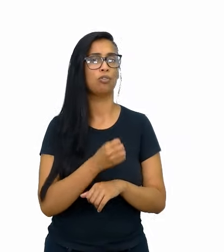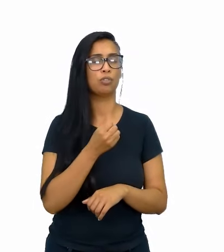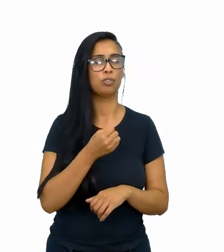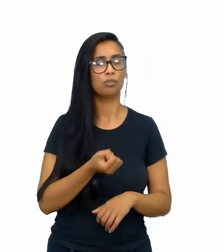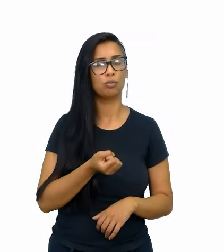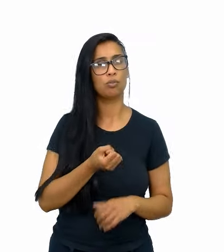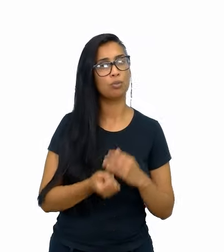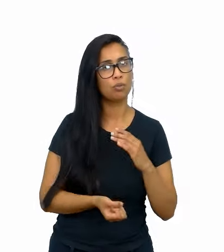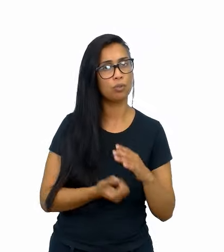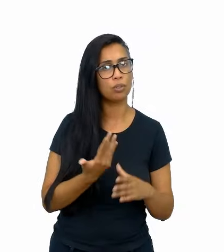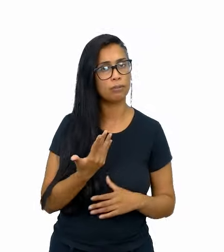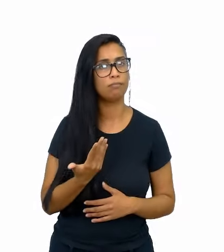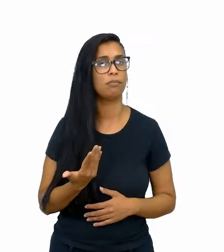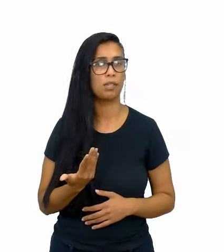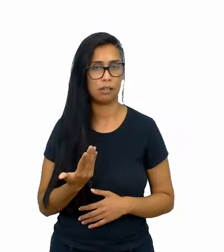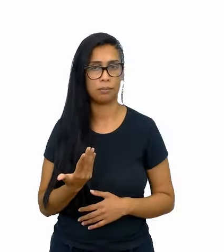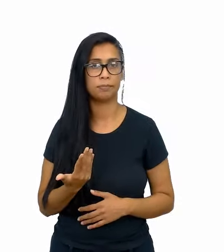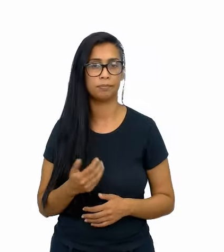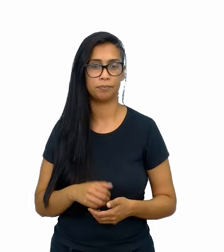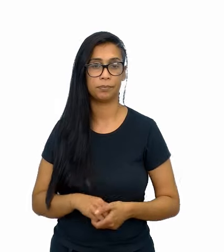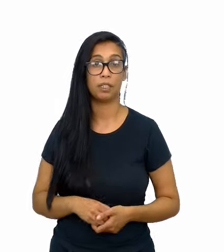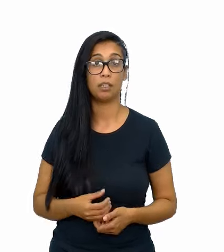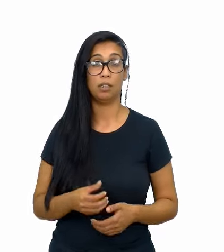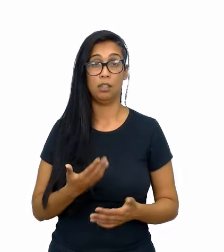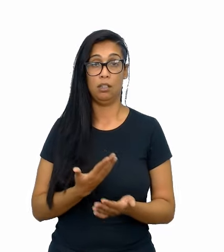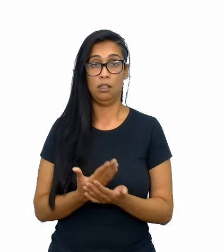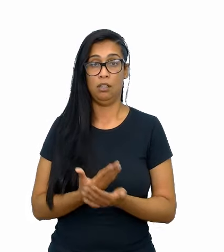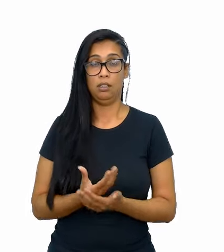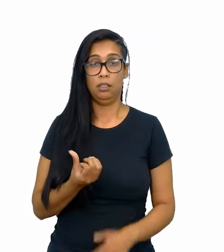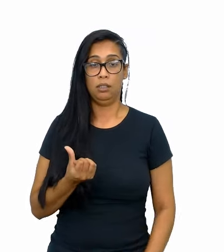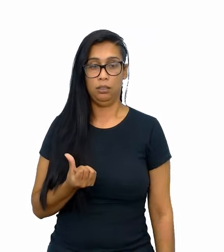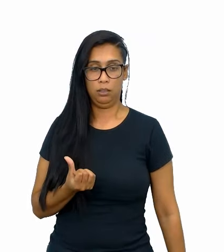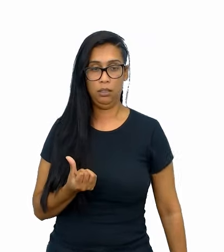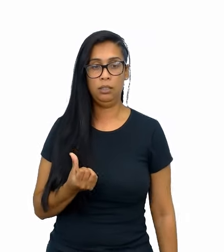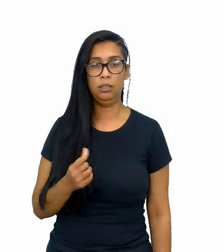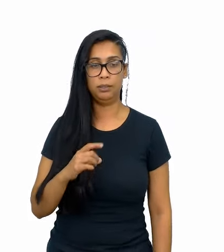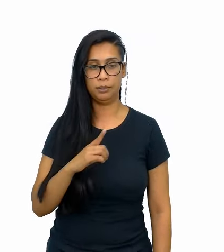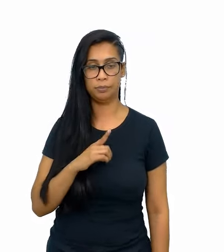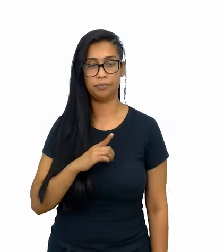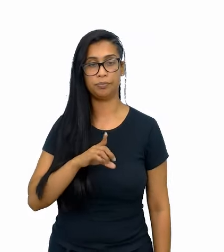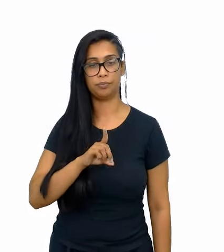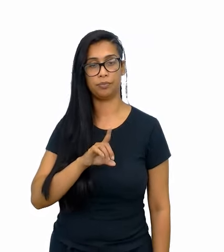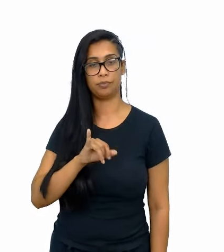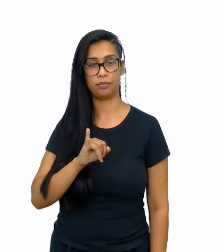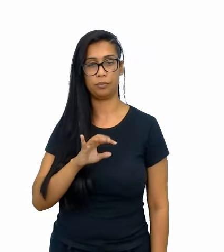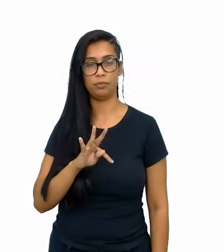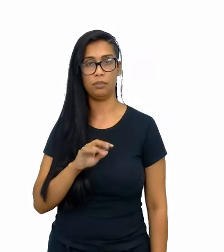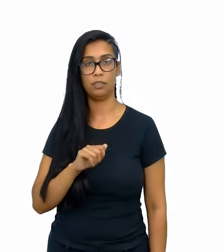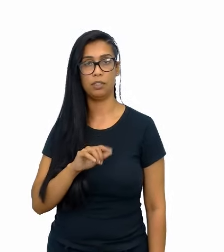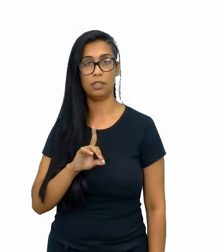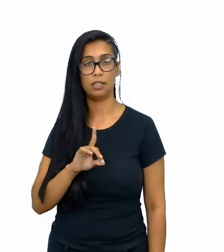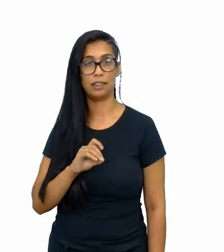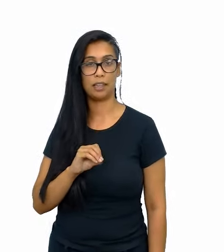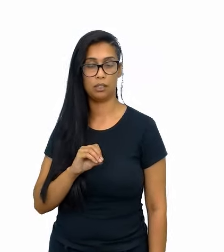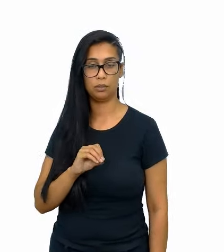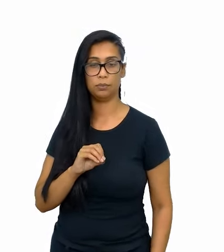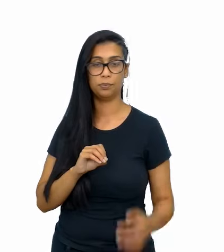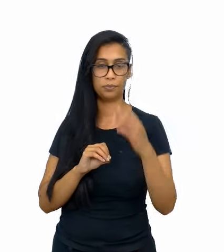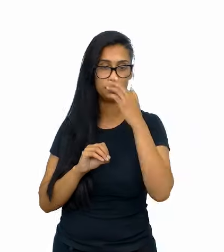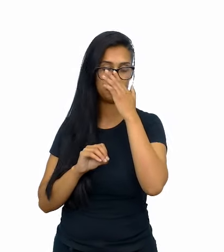E na aula 6 é o momento do ditado. Esse ditado ao professor também coloca em